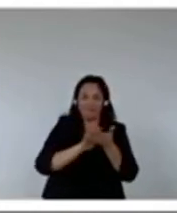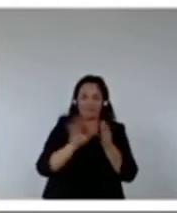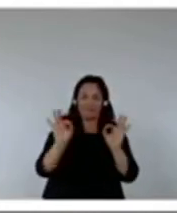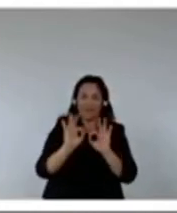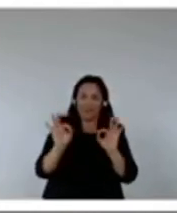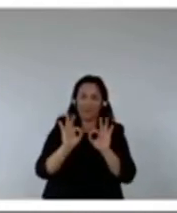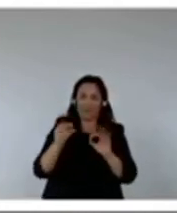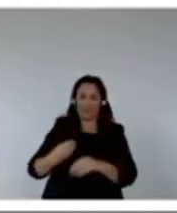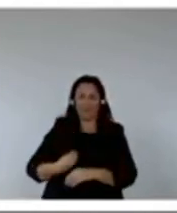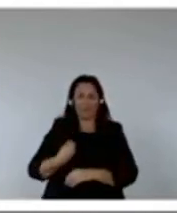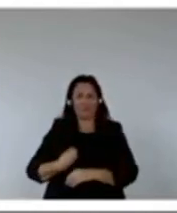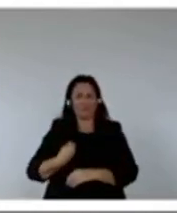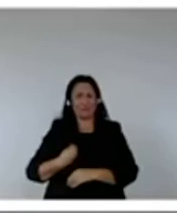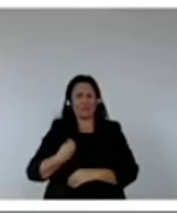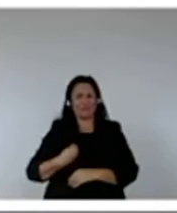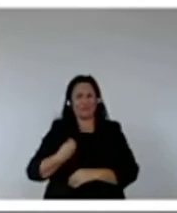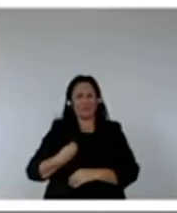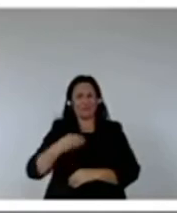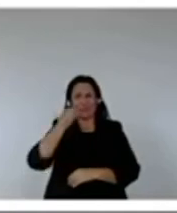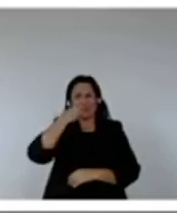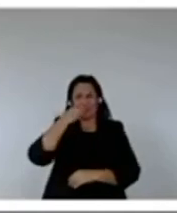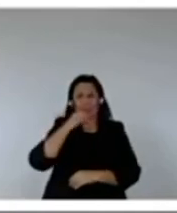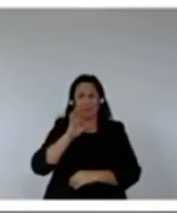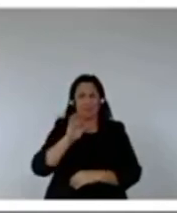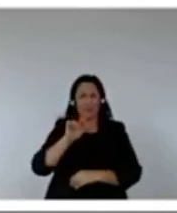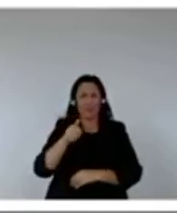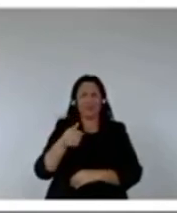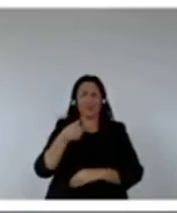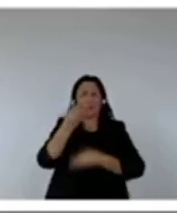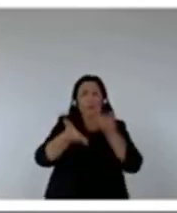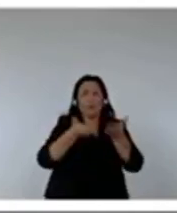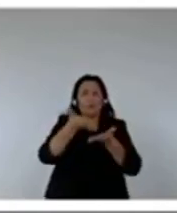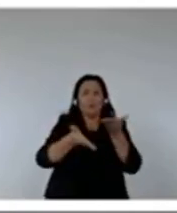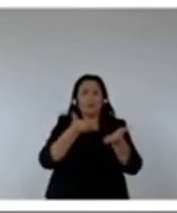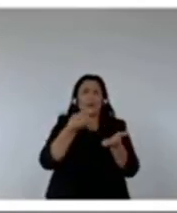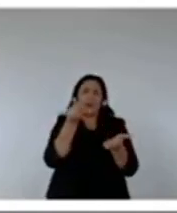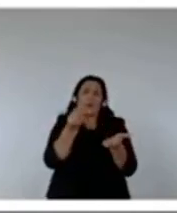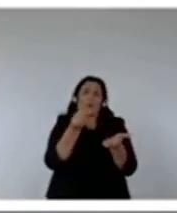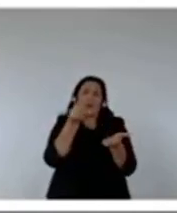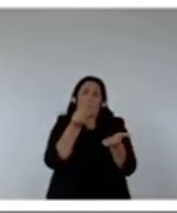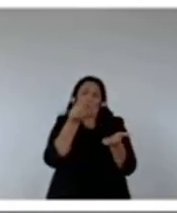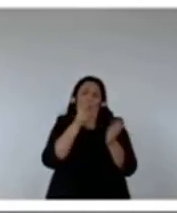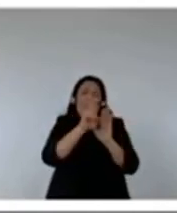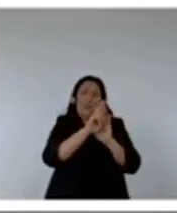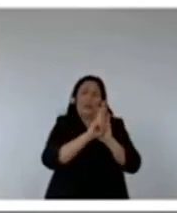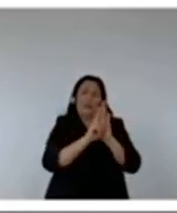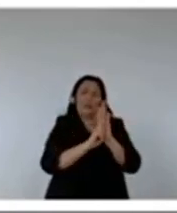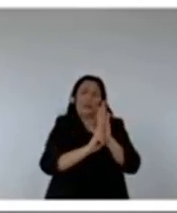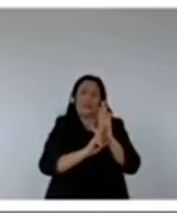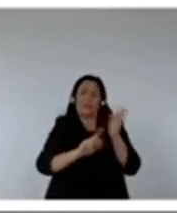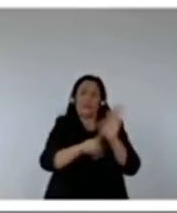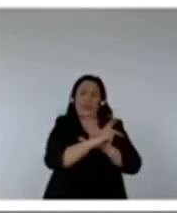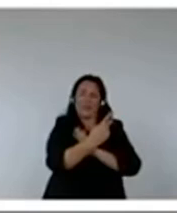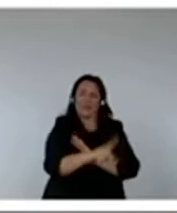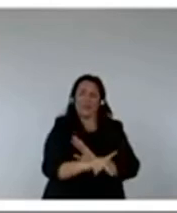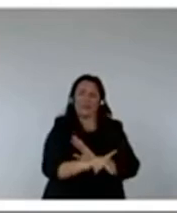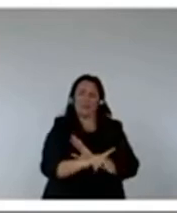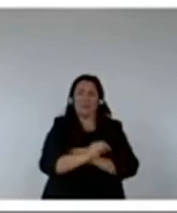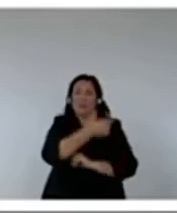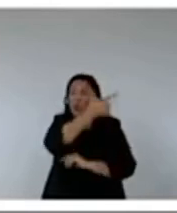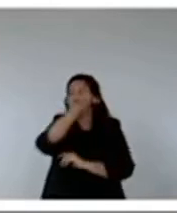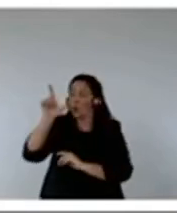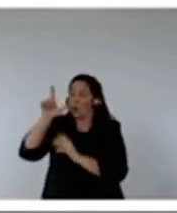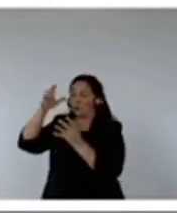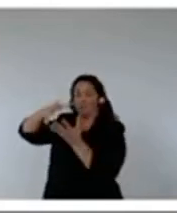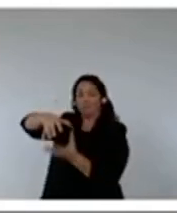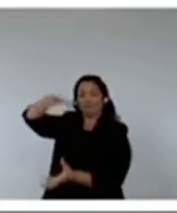qualidade de vida bastante comprometida? Como vai ser o tratamento? Como serão os protocolos para esses indivíduos? E aquele outro indivíduo que, apesar